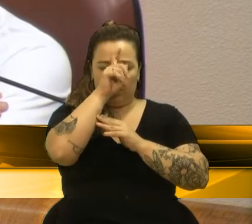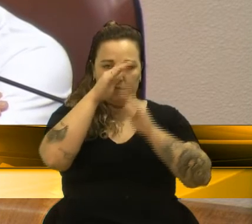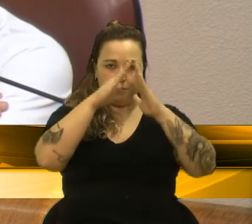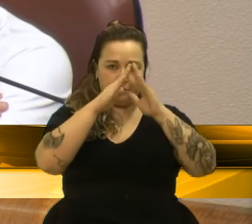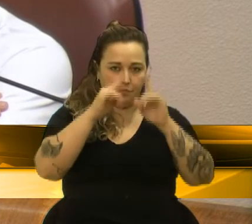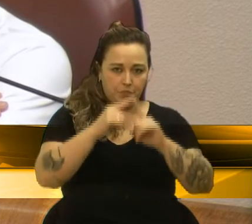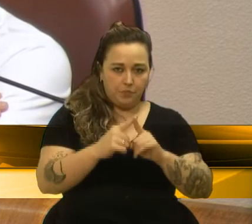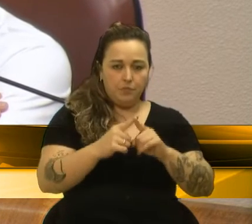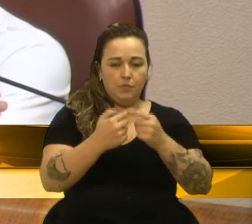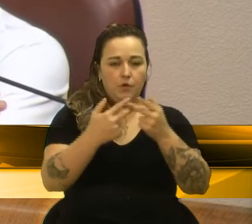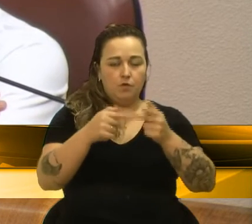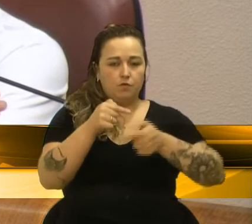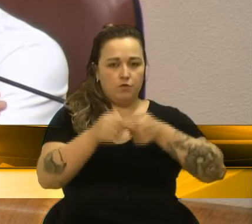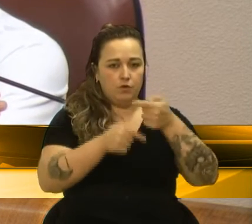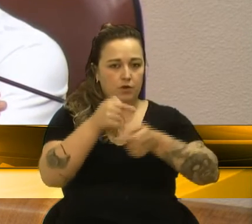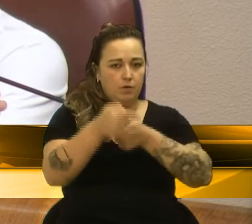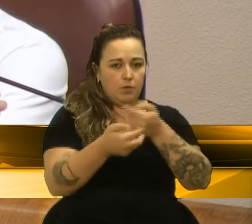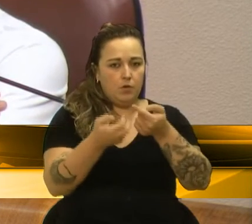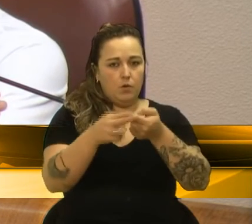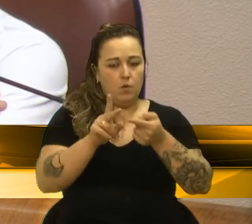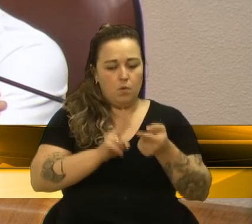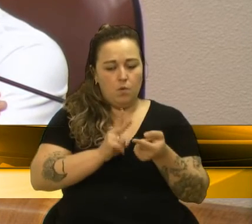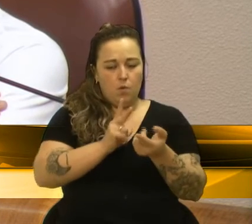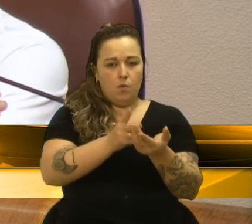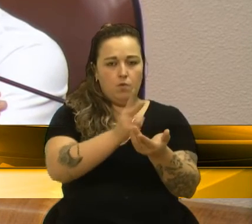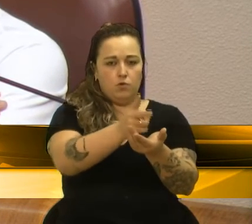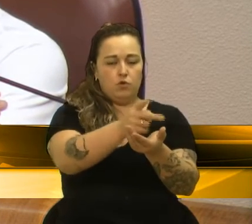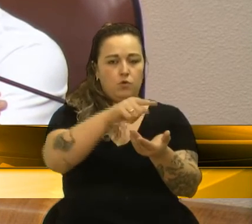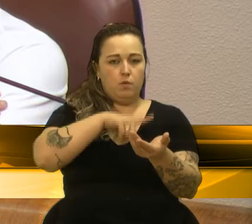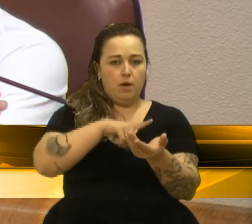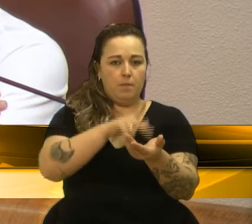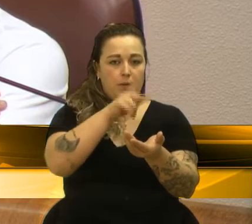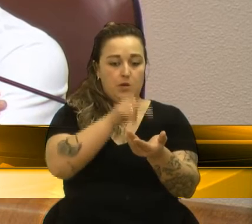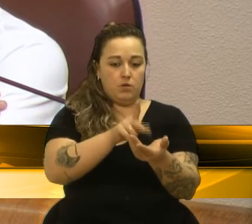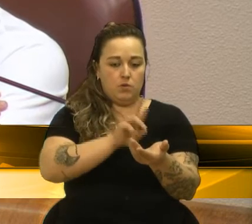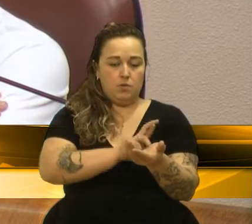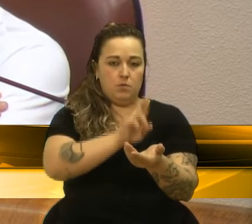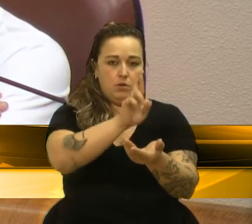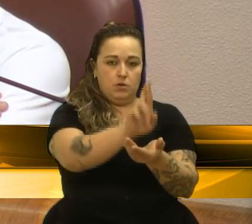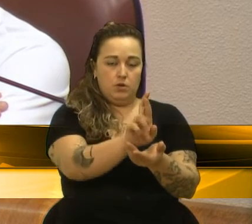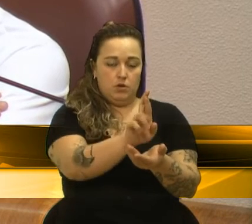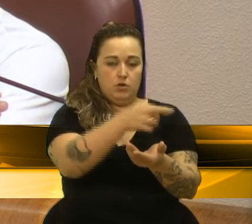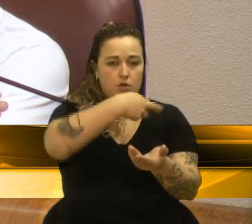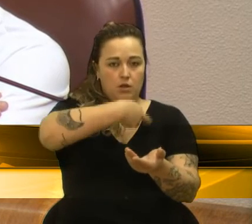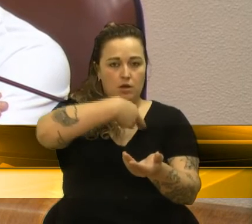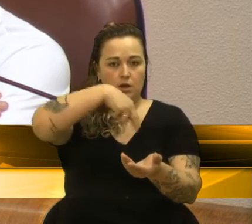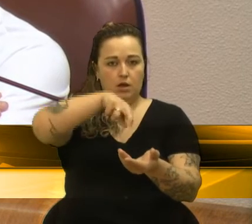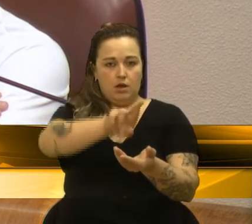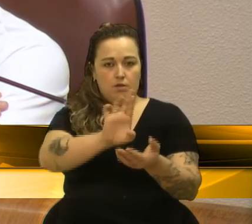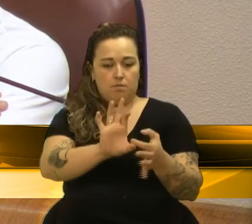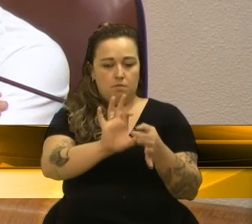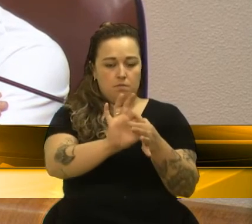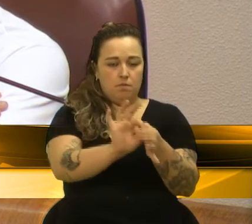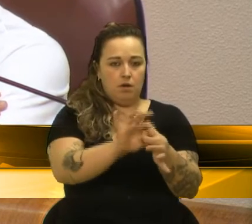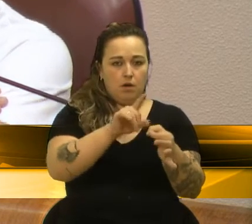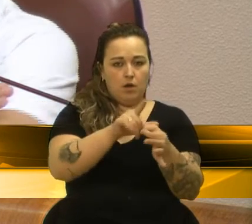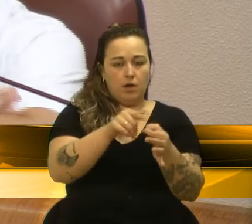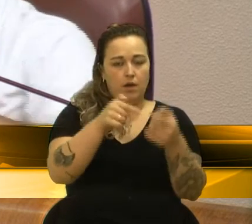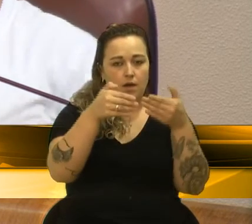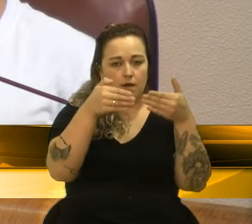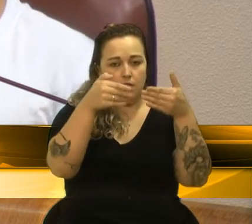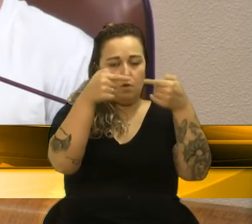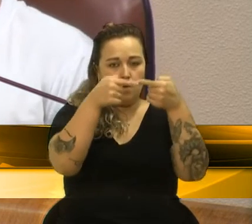embaraçá-lhes o funcionamento, ou manter com eles ou seus representantes relações de dependência ou aliança ressalvada na forma da lei,